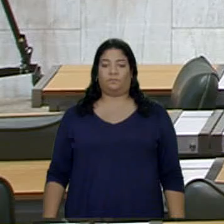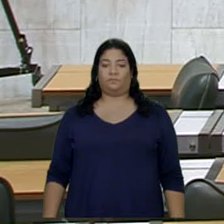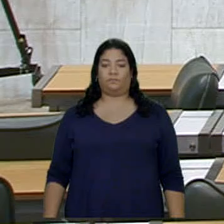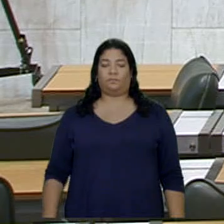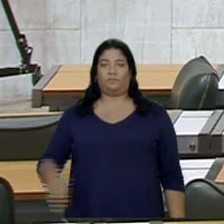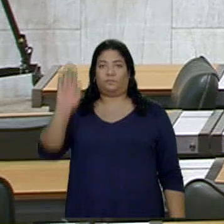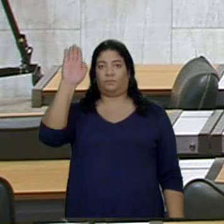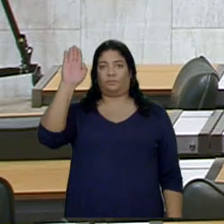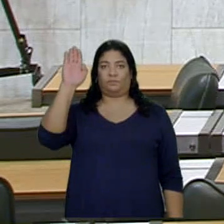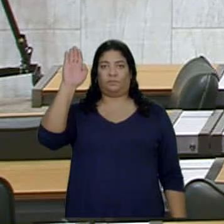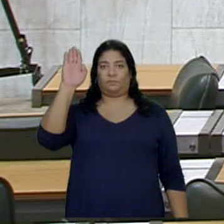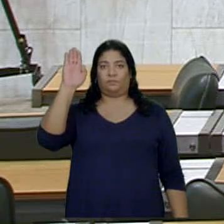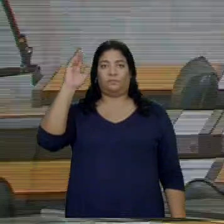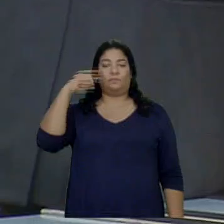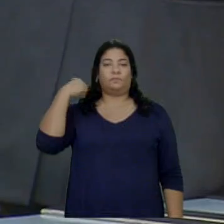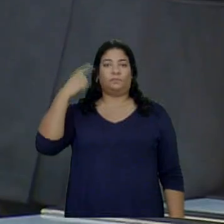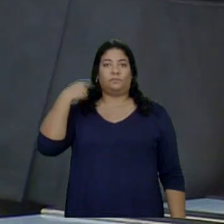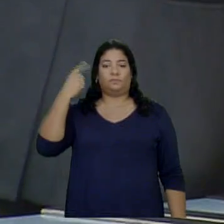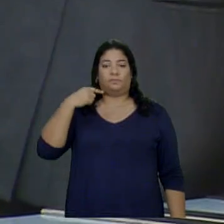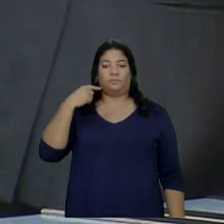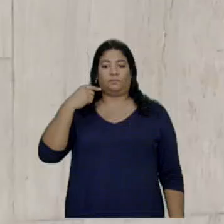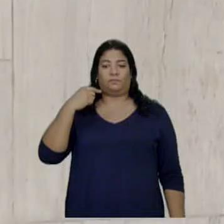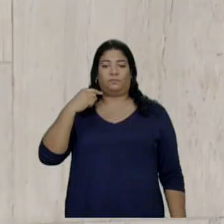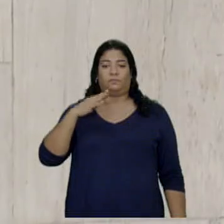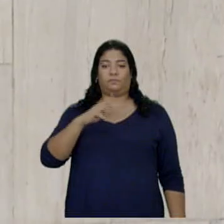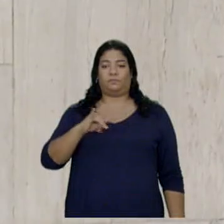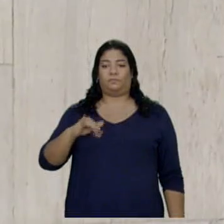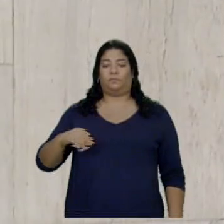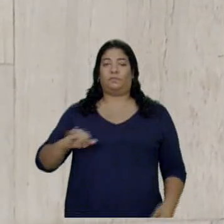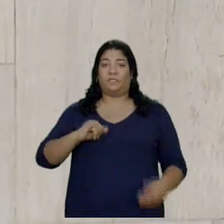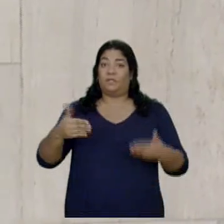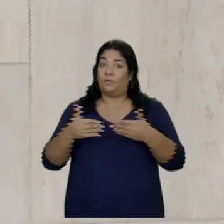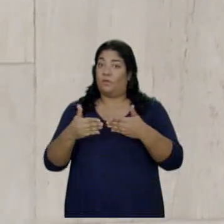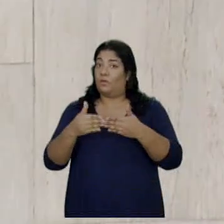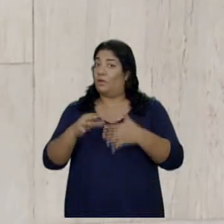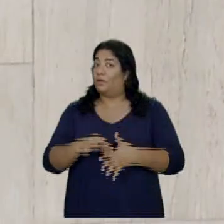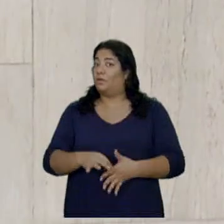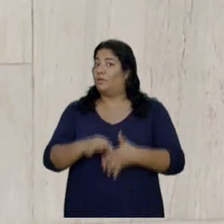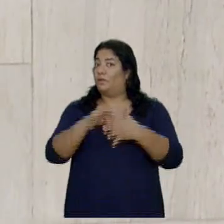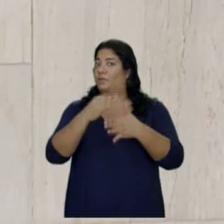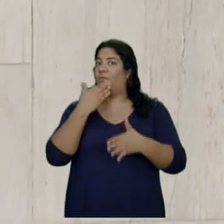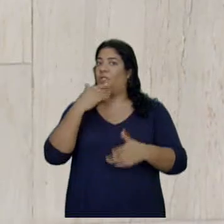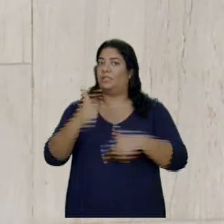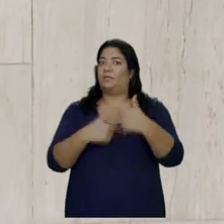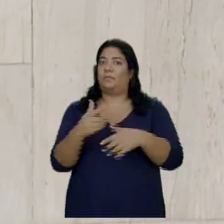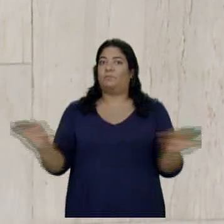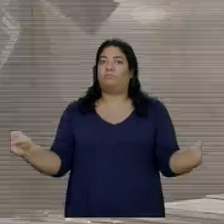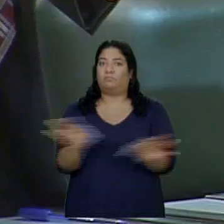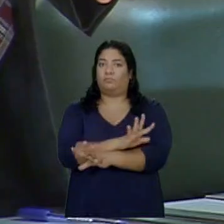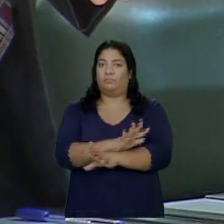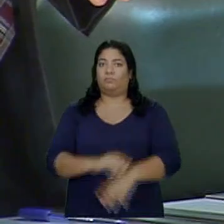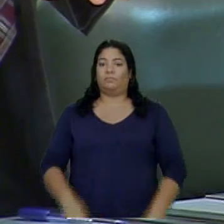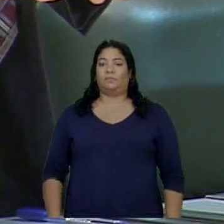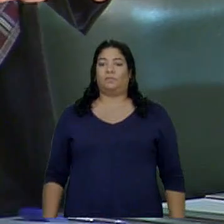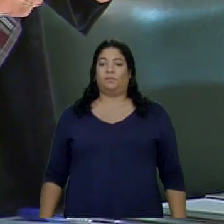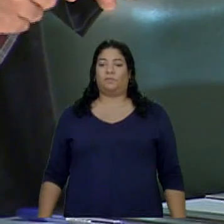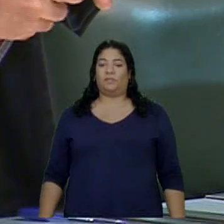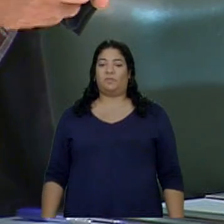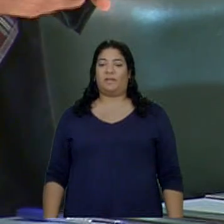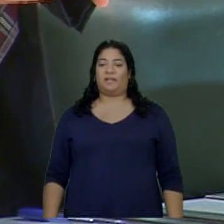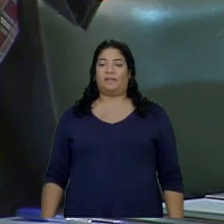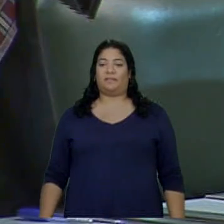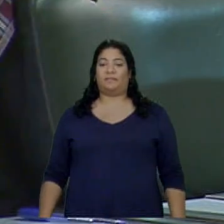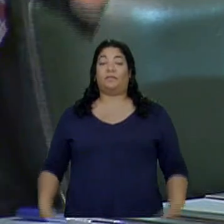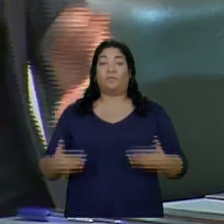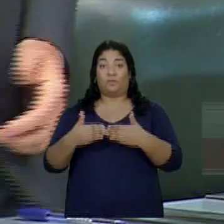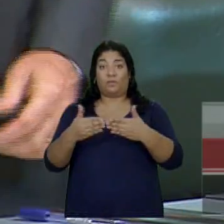Pela ordem. Pela ordem, nobre deputado Teonílio Barba. Havendo acordo de liderança, pedi o levantamento da apresentação.